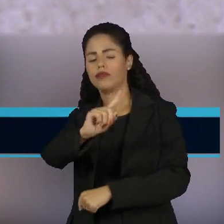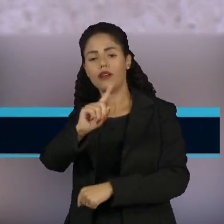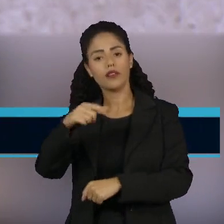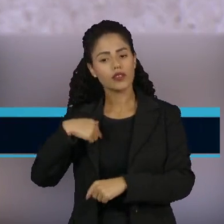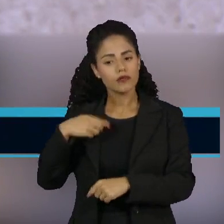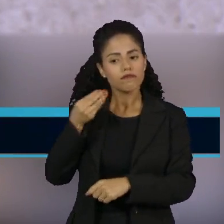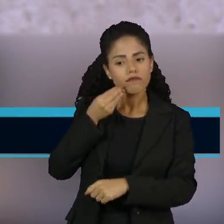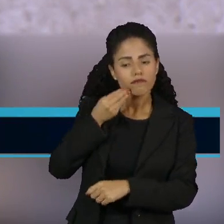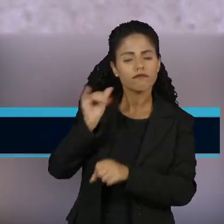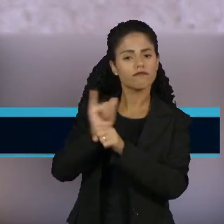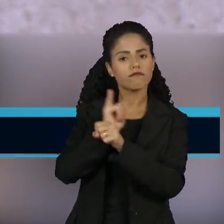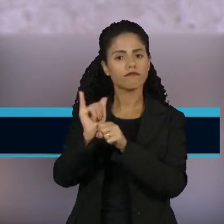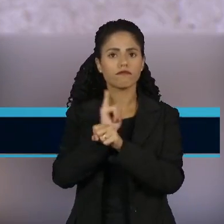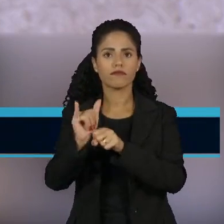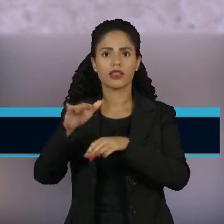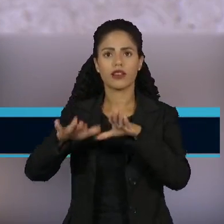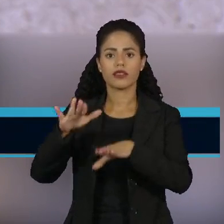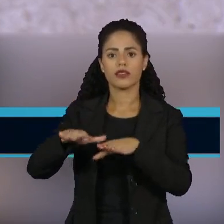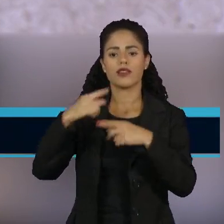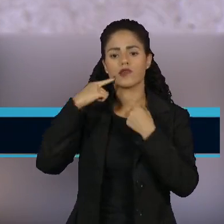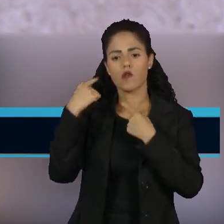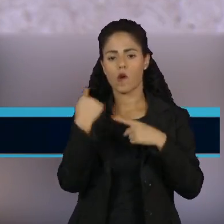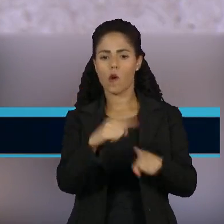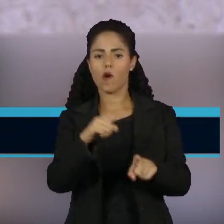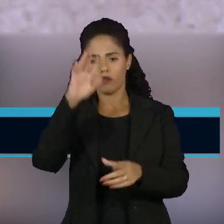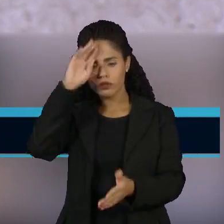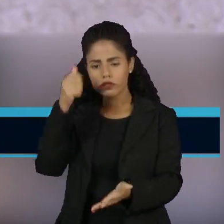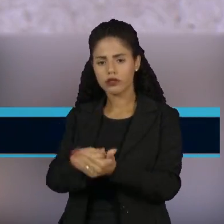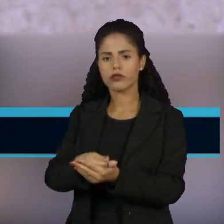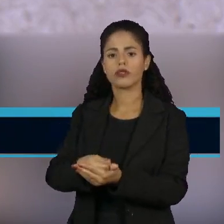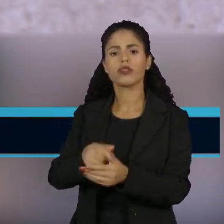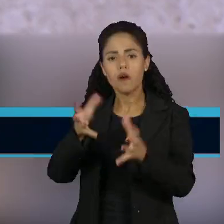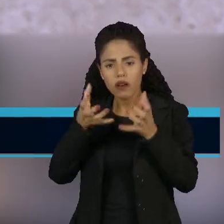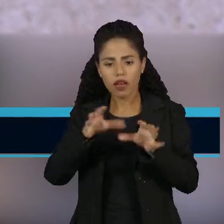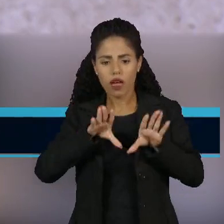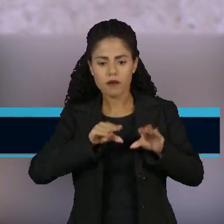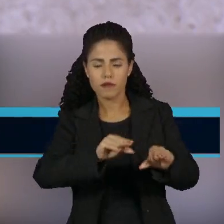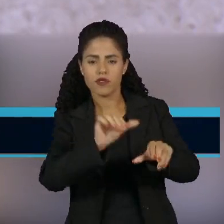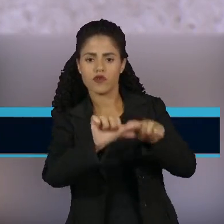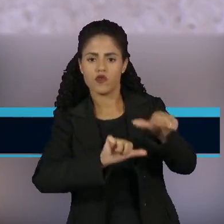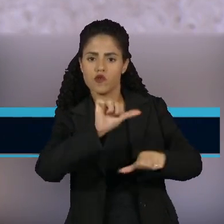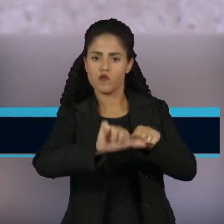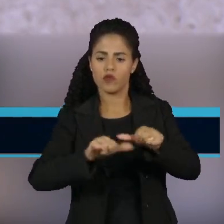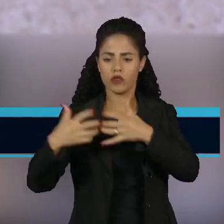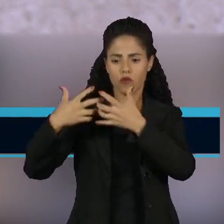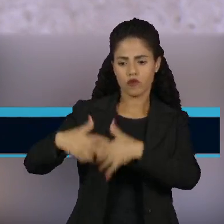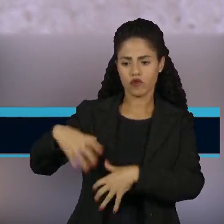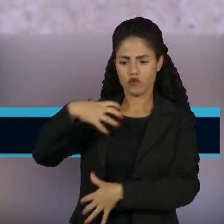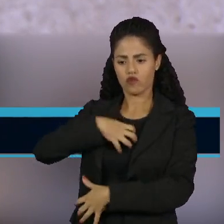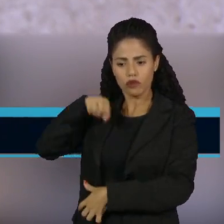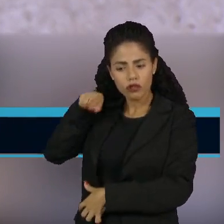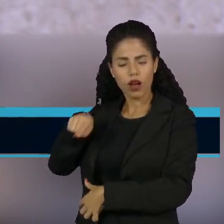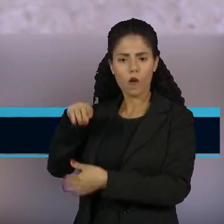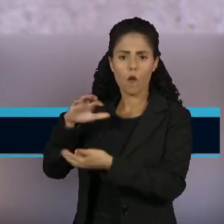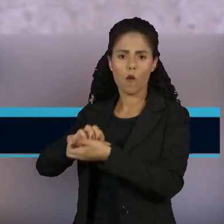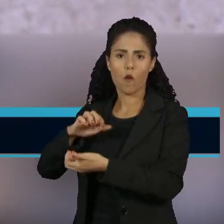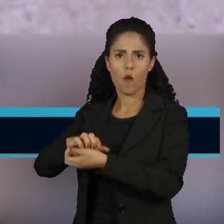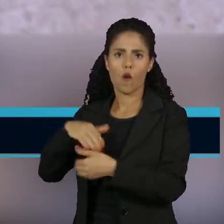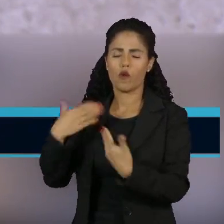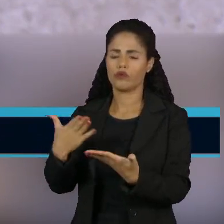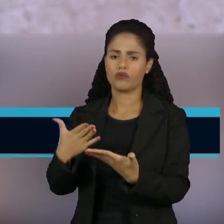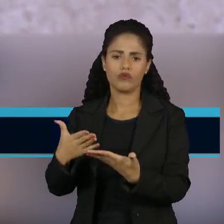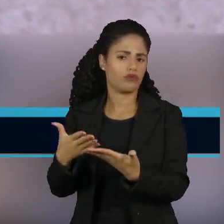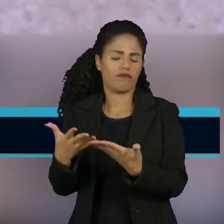que se sentir contrariado por decisões do tribunal quiser mudar a estrutura e funcionamento da Corte. Não se